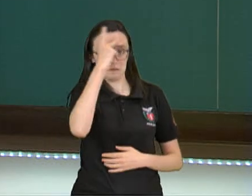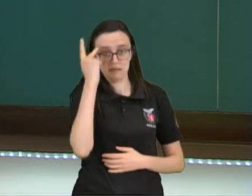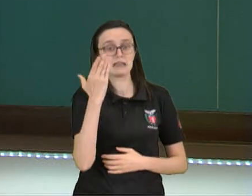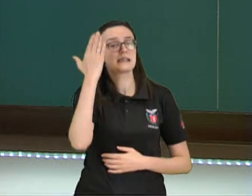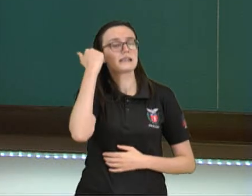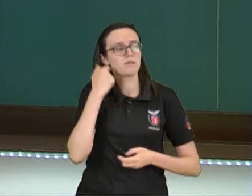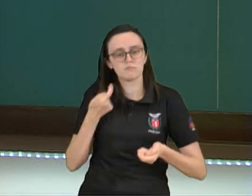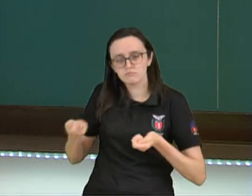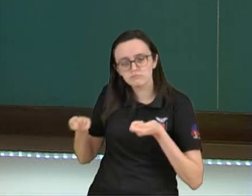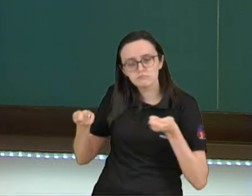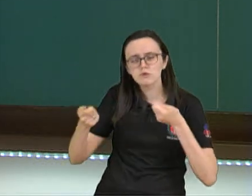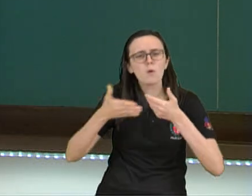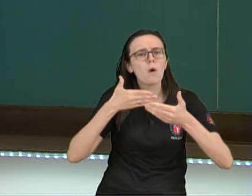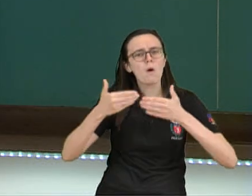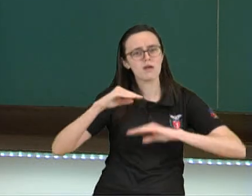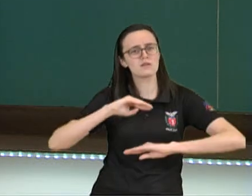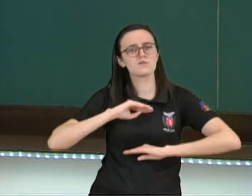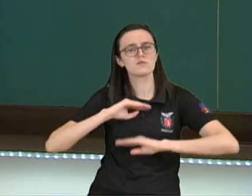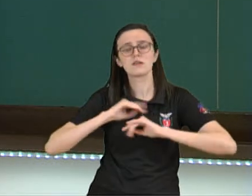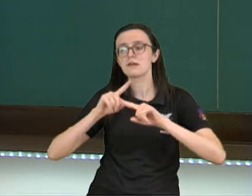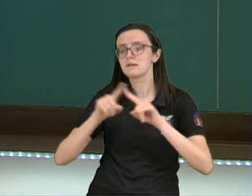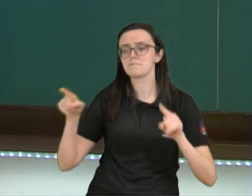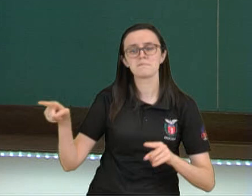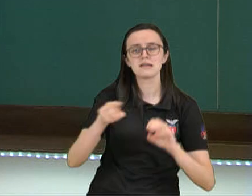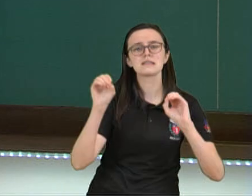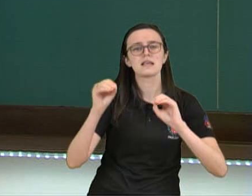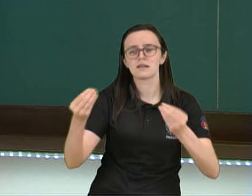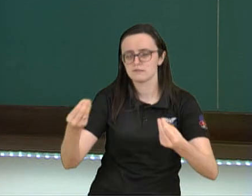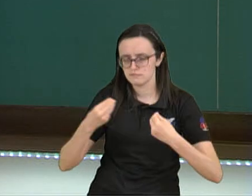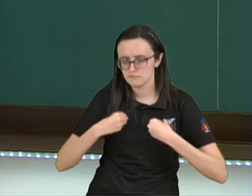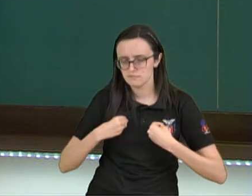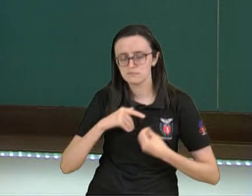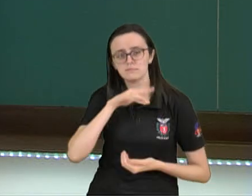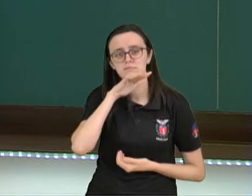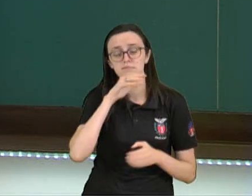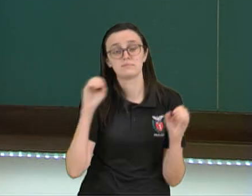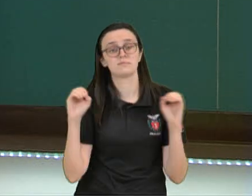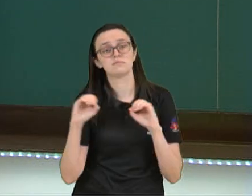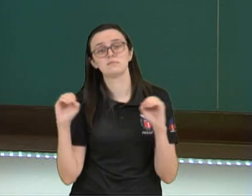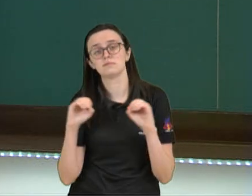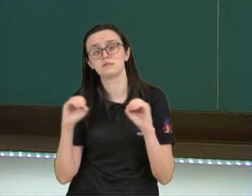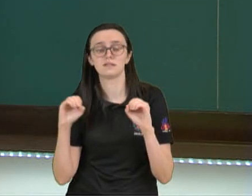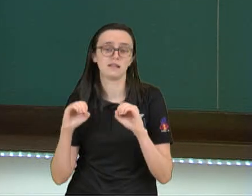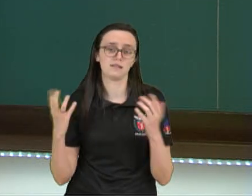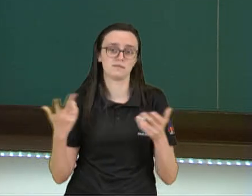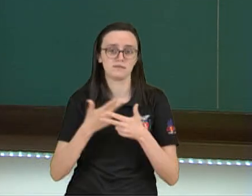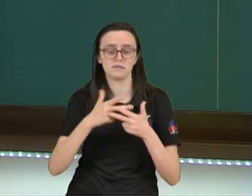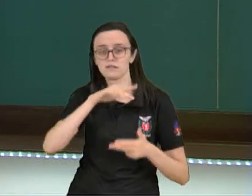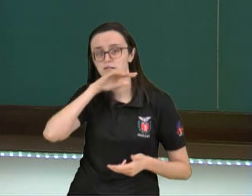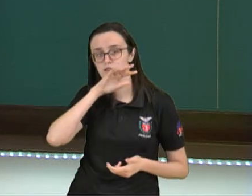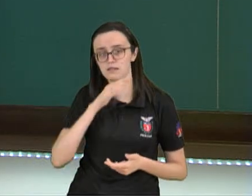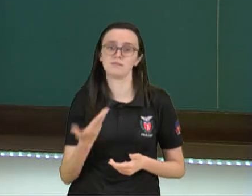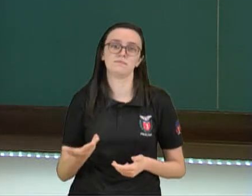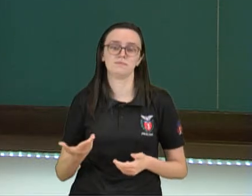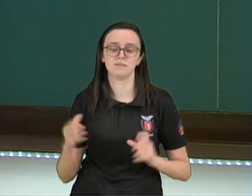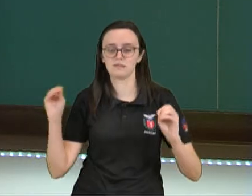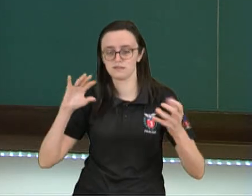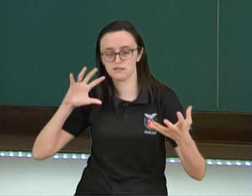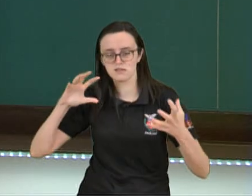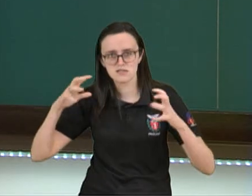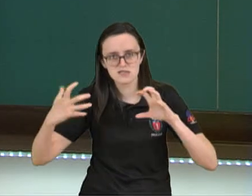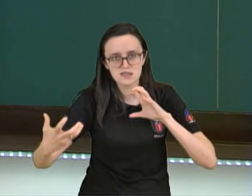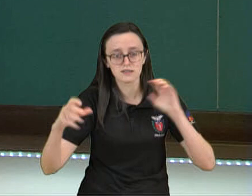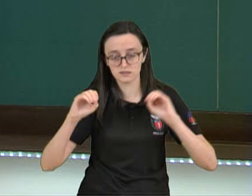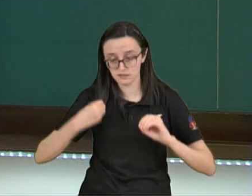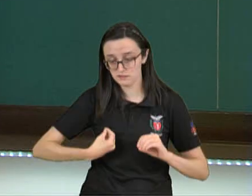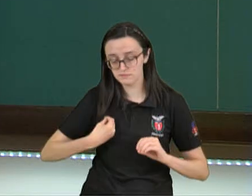tipo de situação sem trazer algo ruim para a vida dela, sem agregar algo ruim, sem deformar a